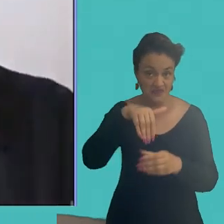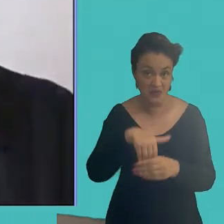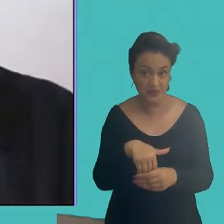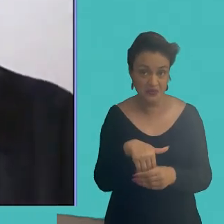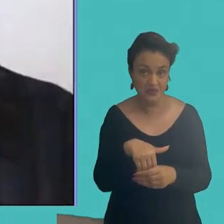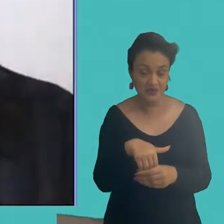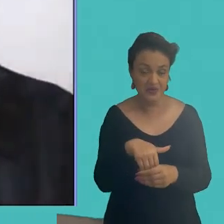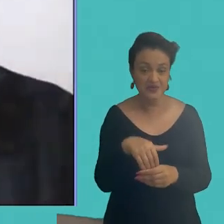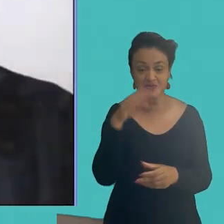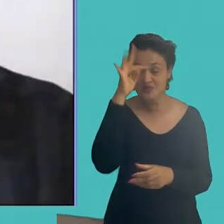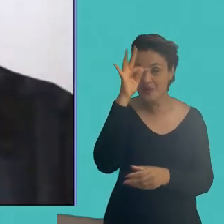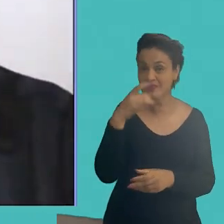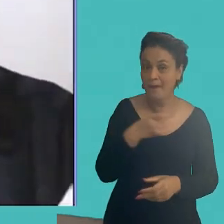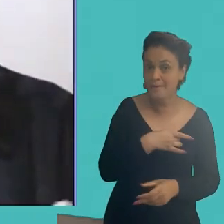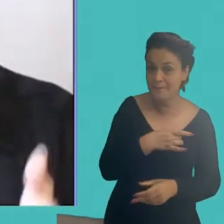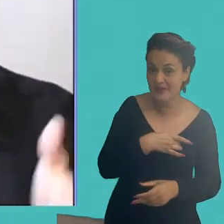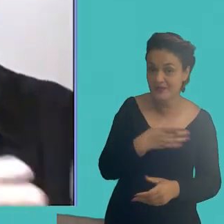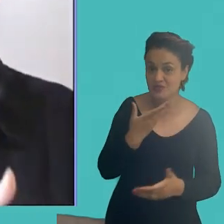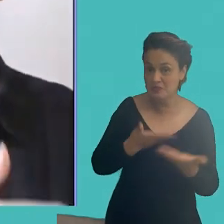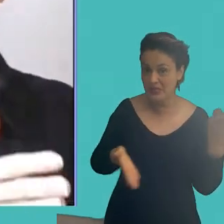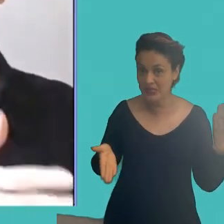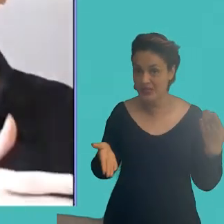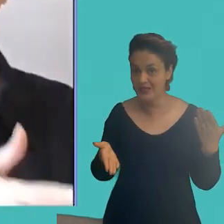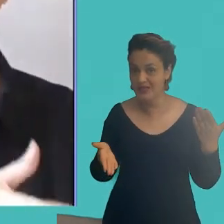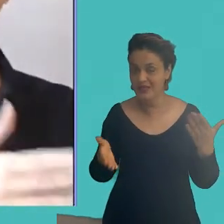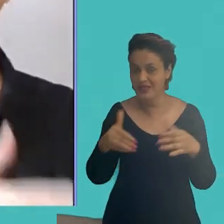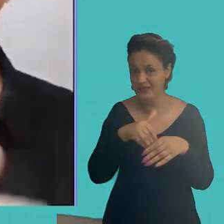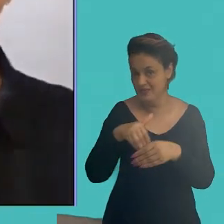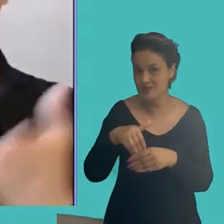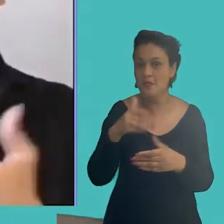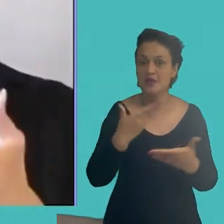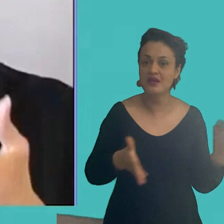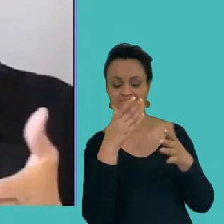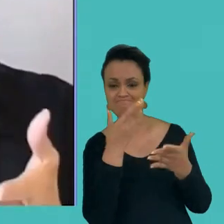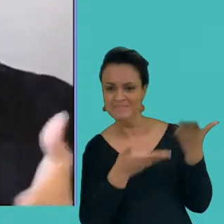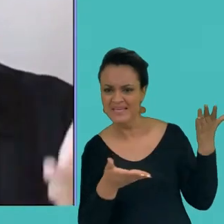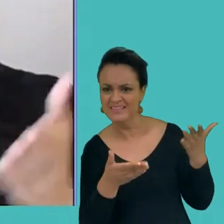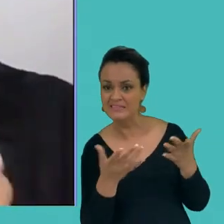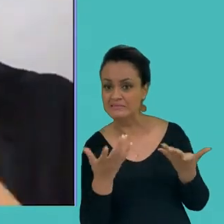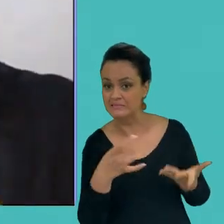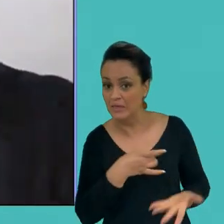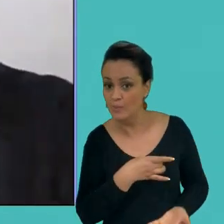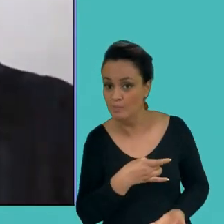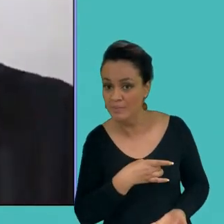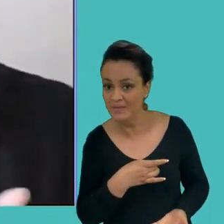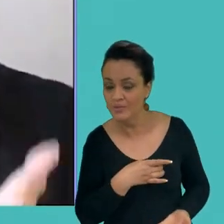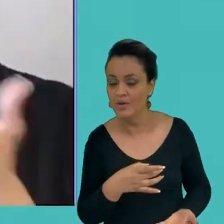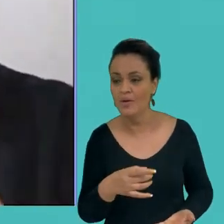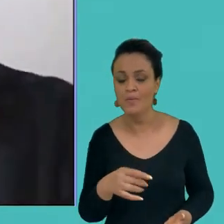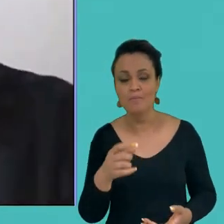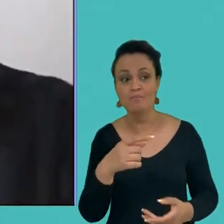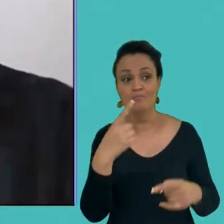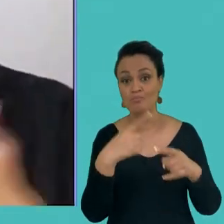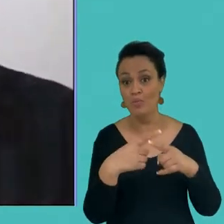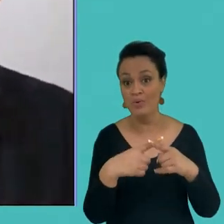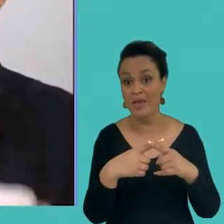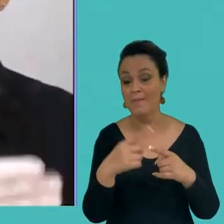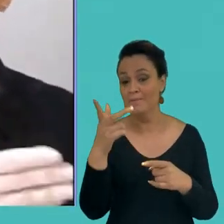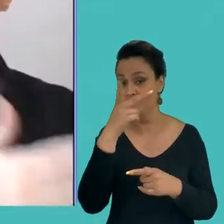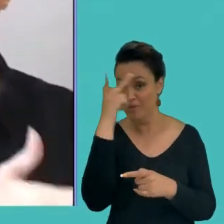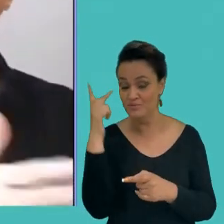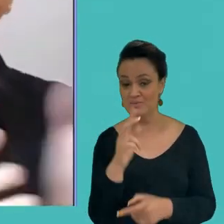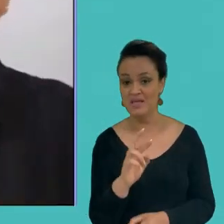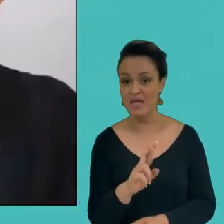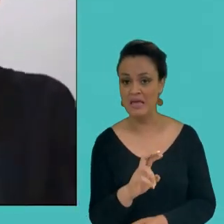perder literalmente, eleitores republicanos, porque o nível de óbito em republicanos está aumentando muito